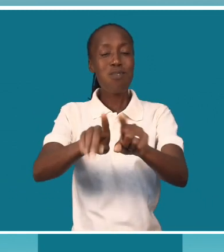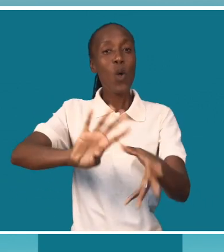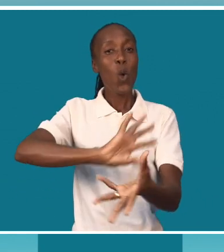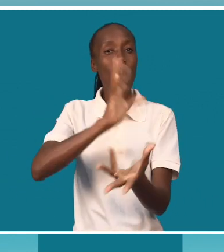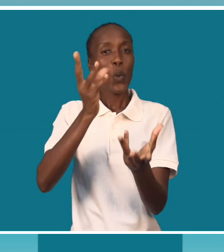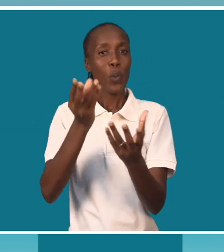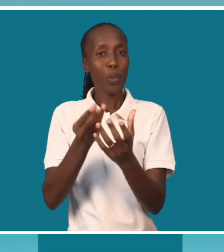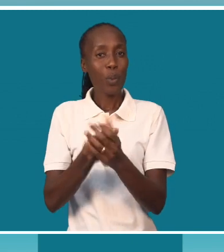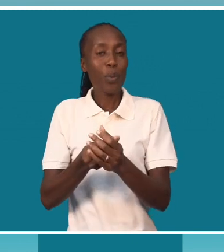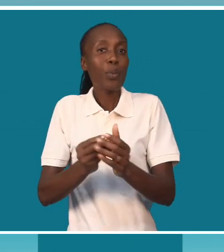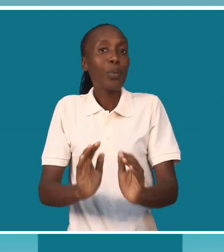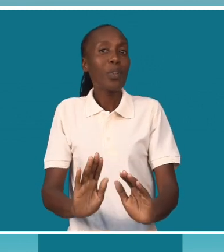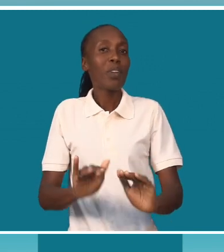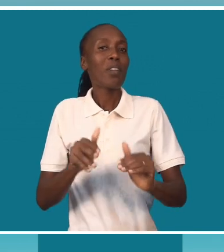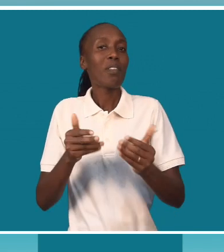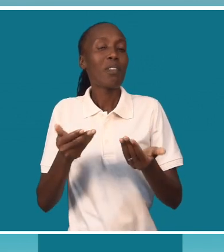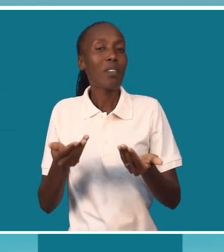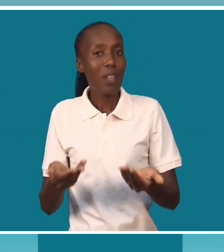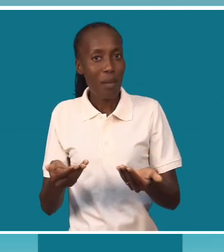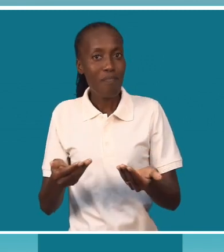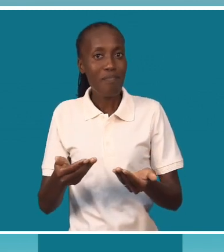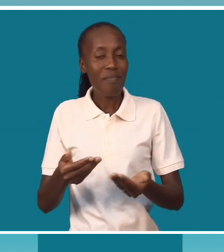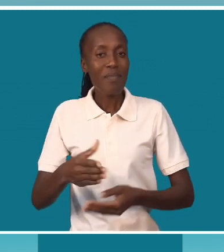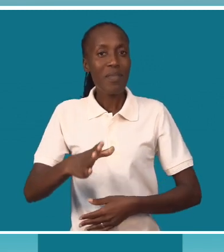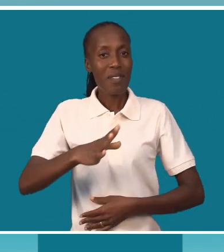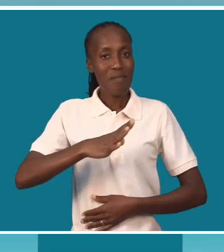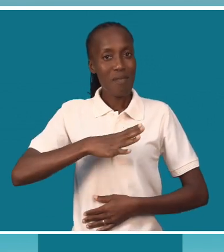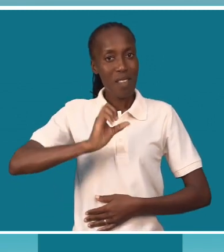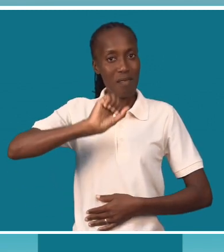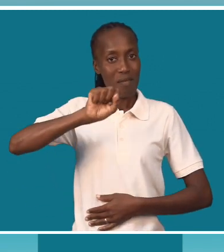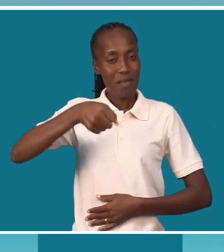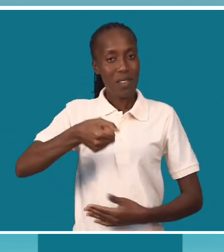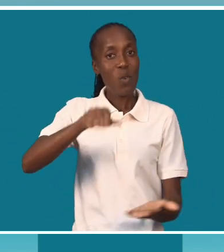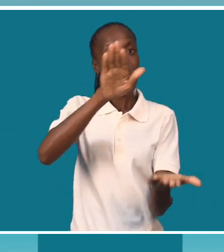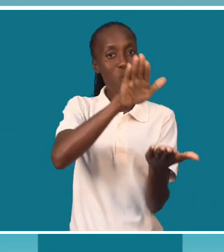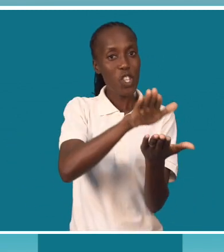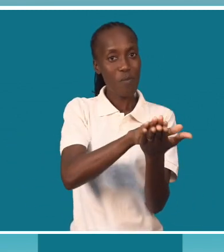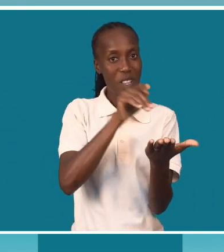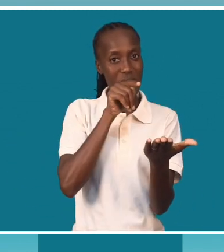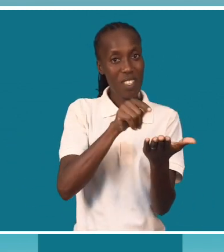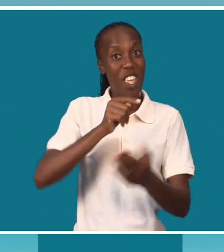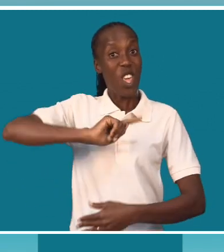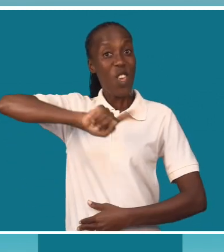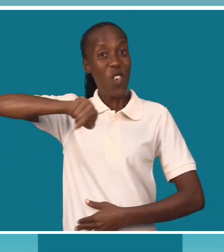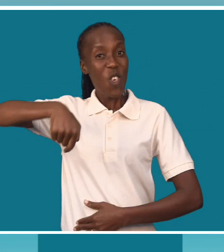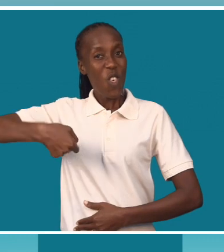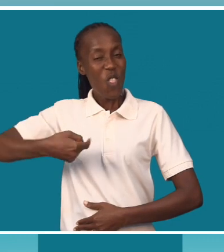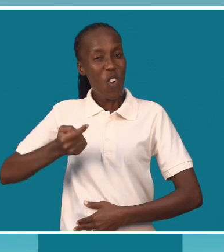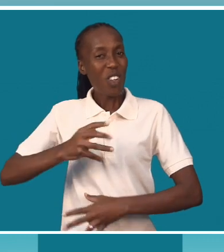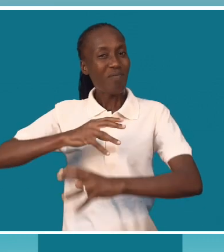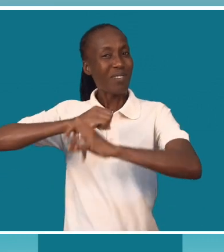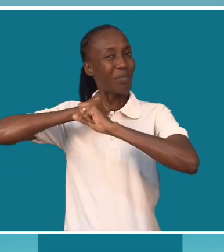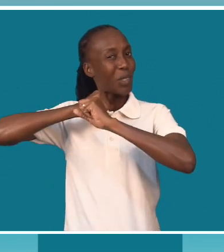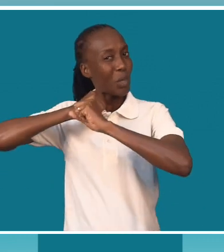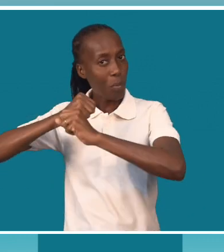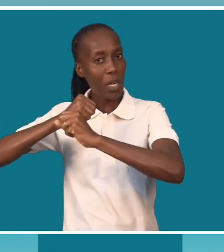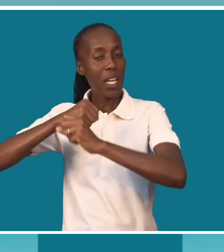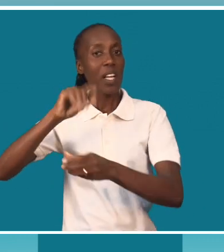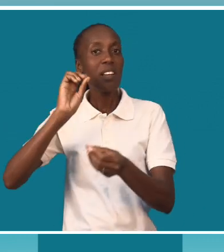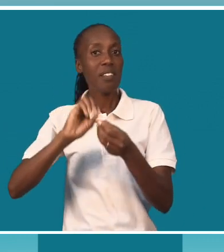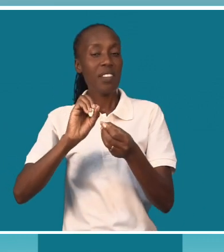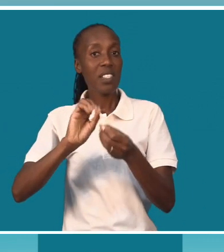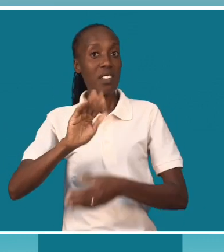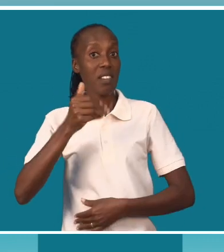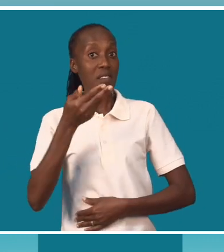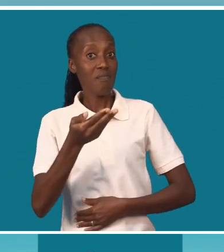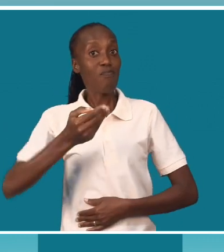vamos fazer. Portanto, há espaço e nós temos a obrigação de fazer isso.